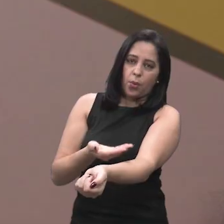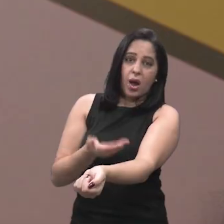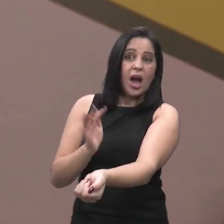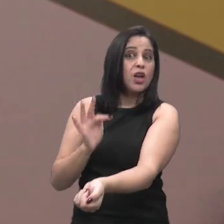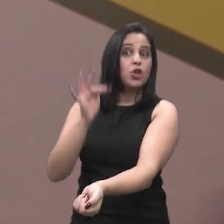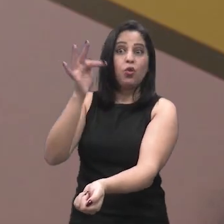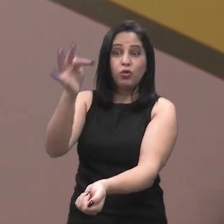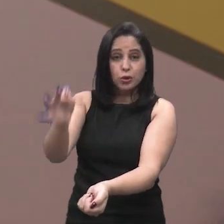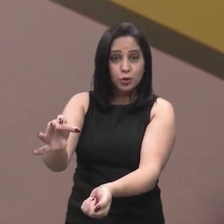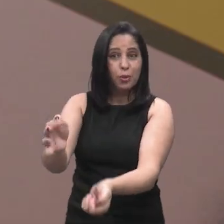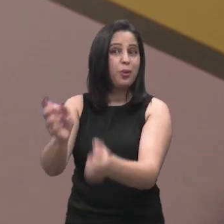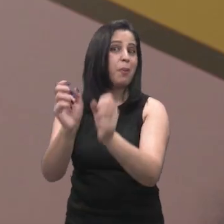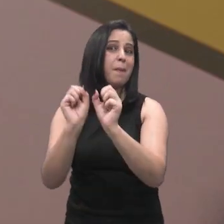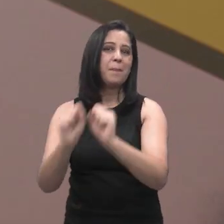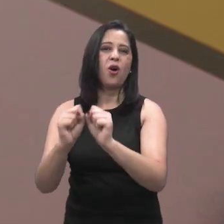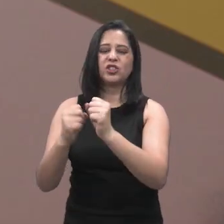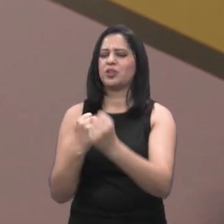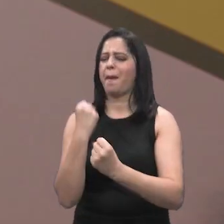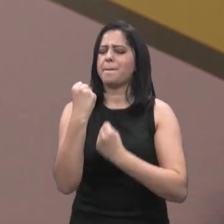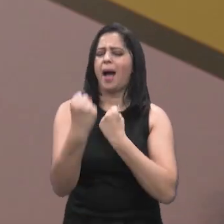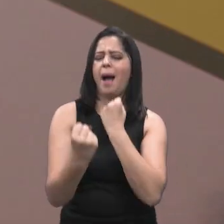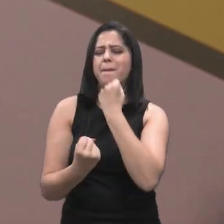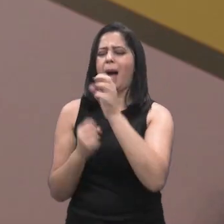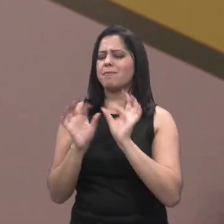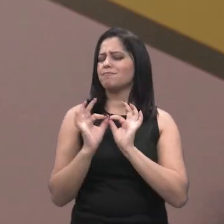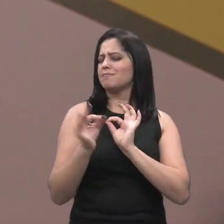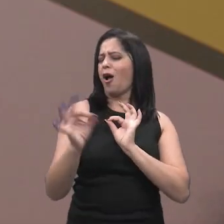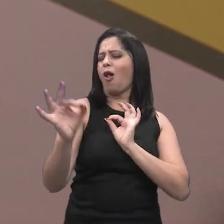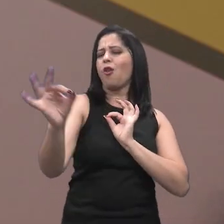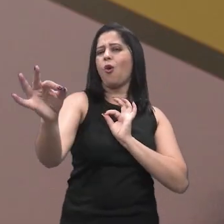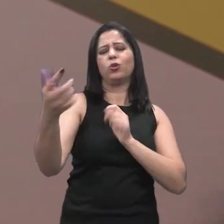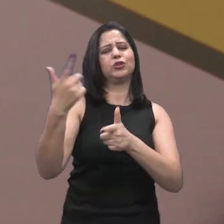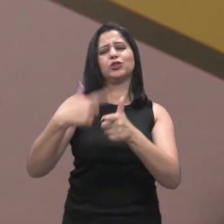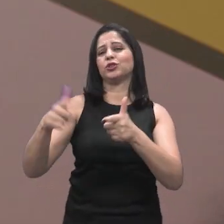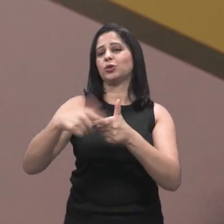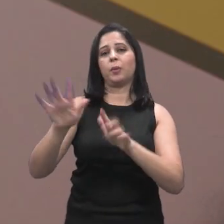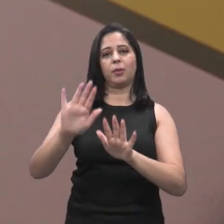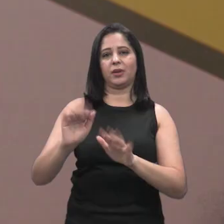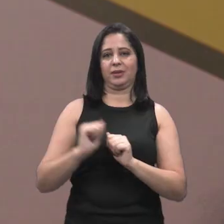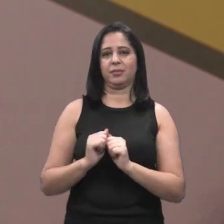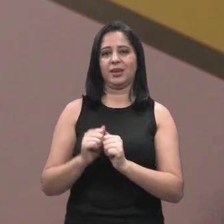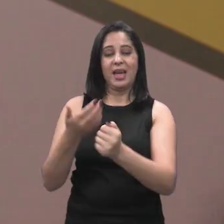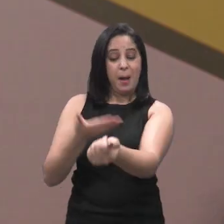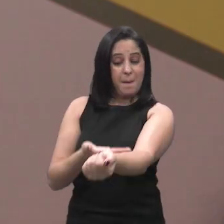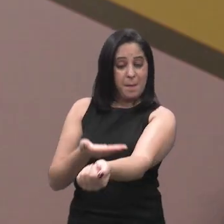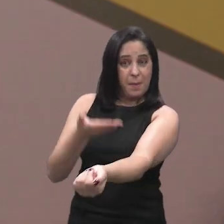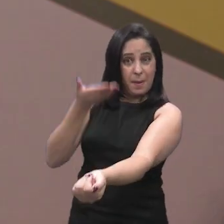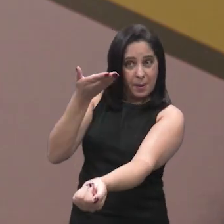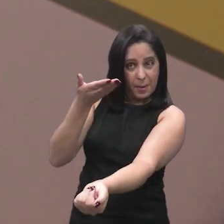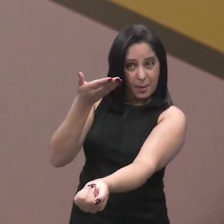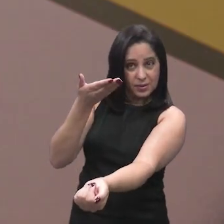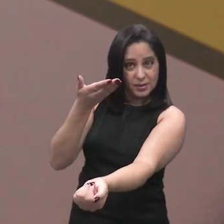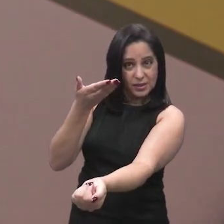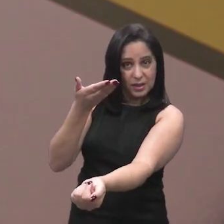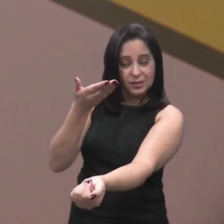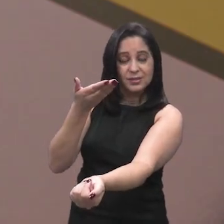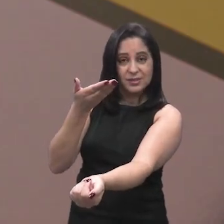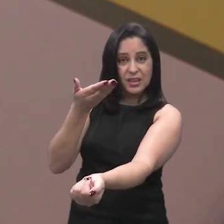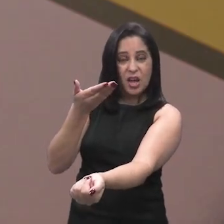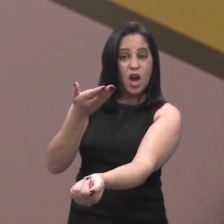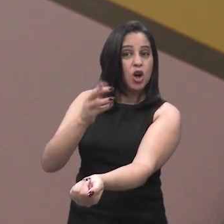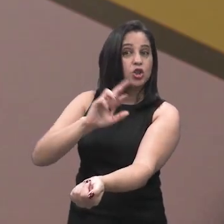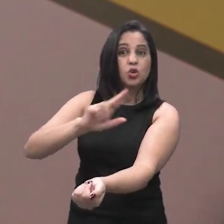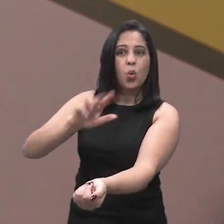aos poucos ir controlando sua pressão arterial e futuramente você pode correr uma meia maratona, uma maratona que não vai ter nenhum